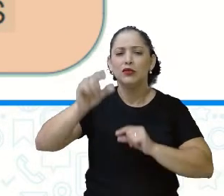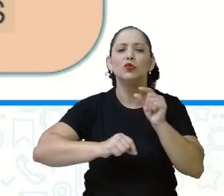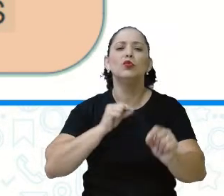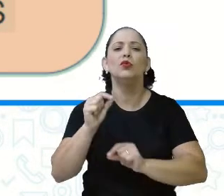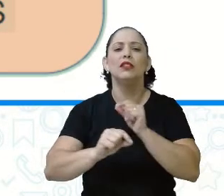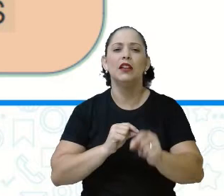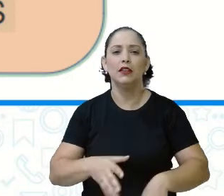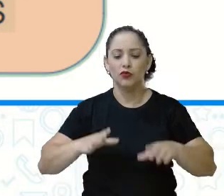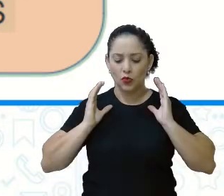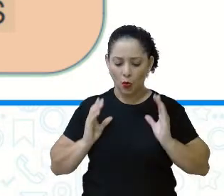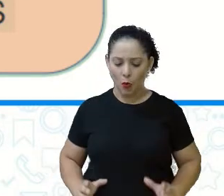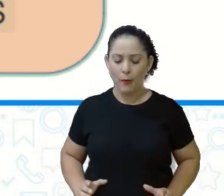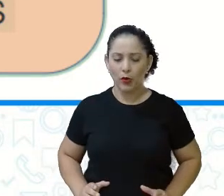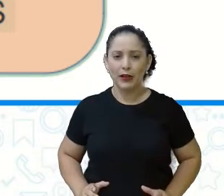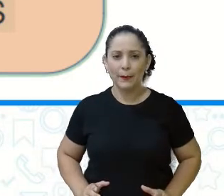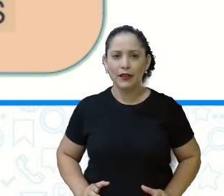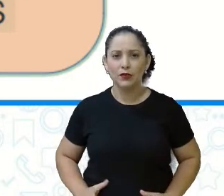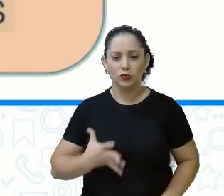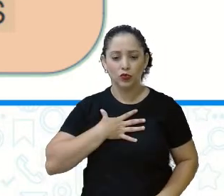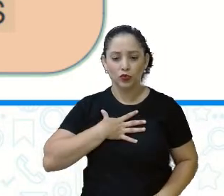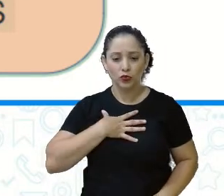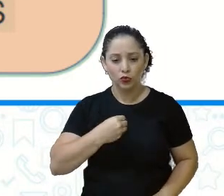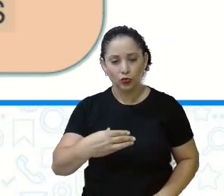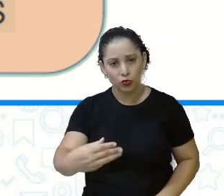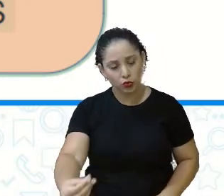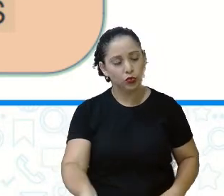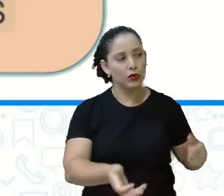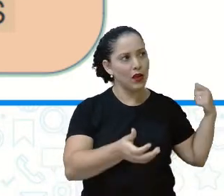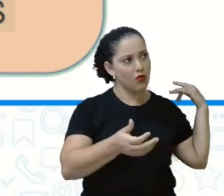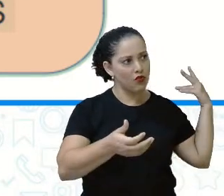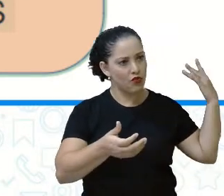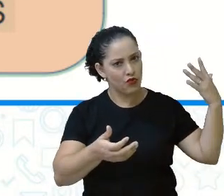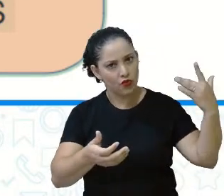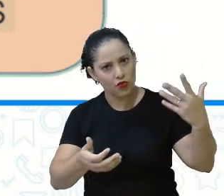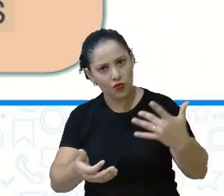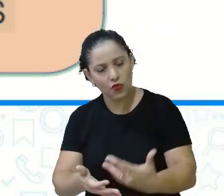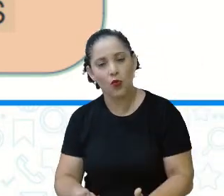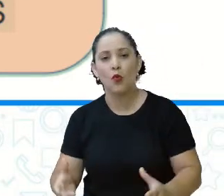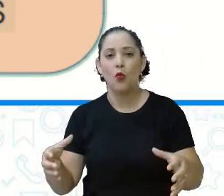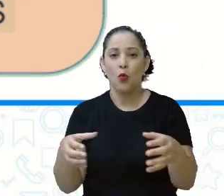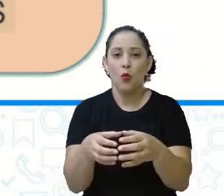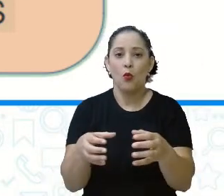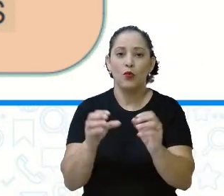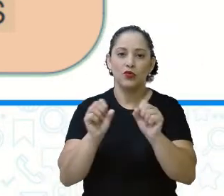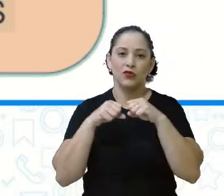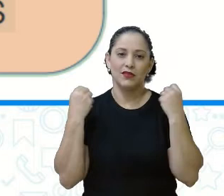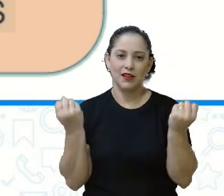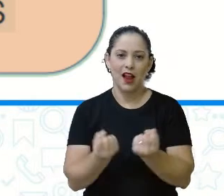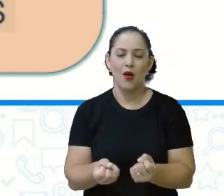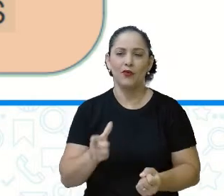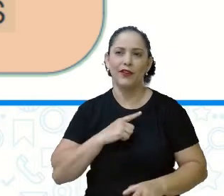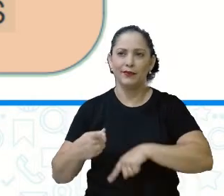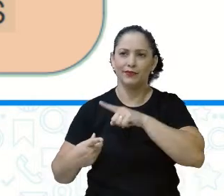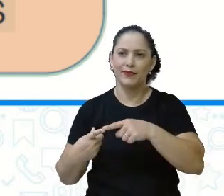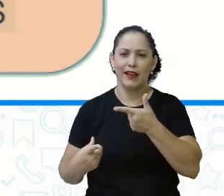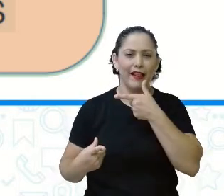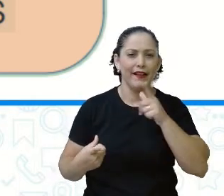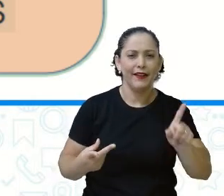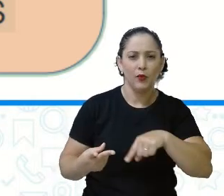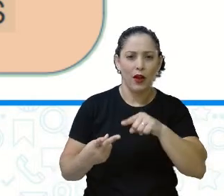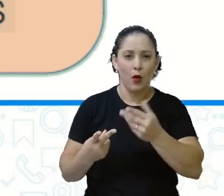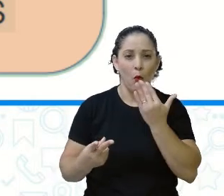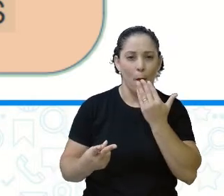comportamentos, tradições e conhecimentos de um determinado grupo social, incluindo a língua, as comidas típicas,